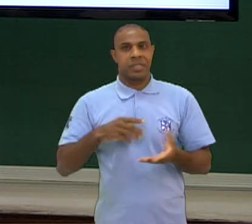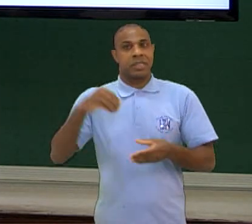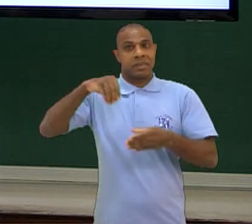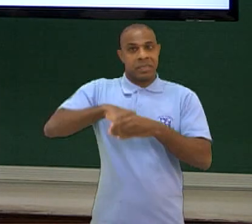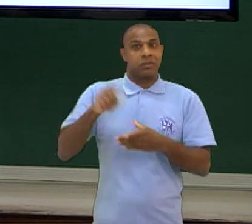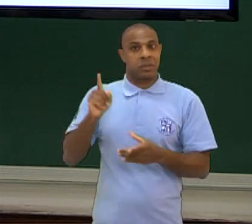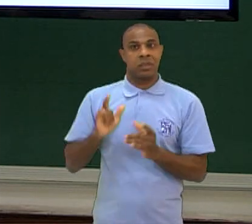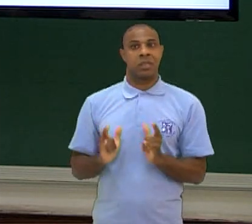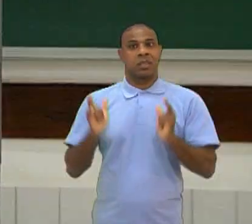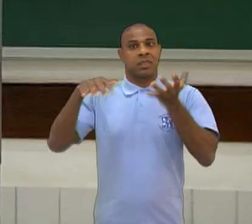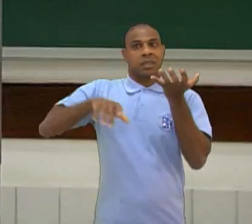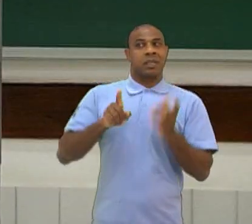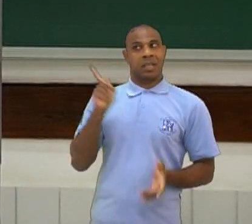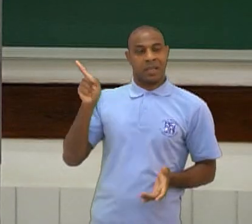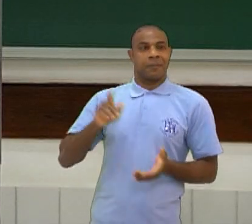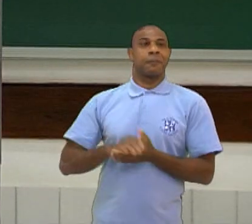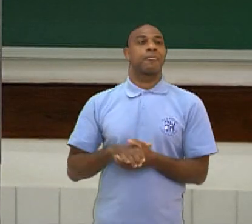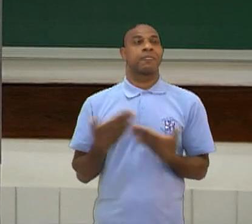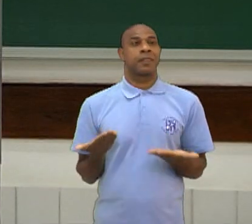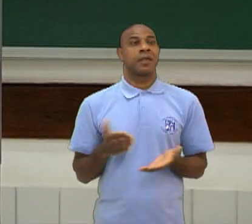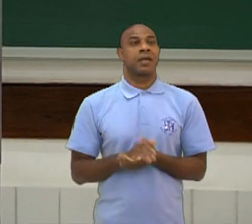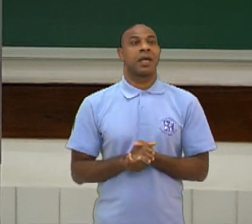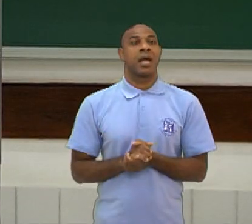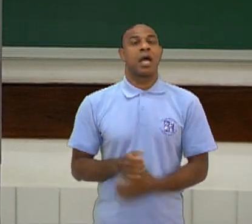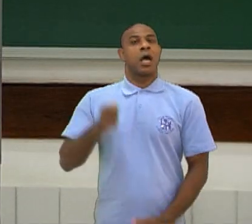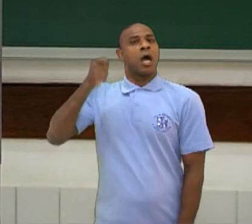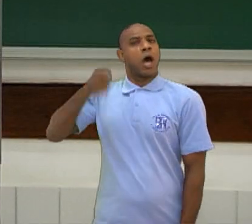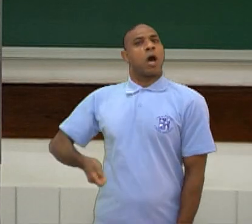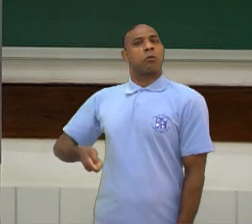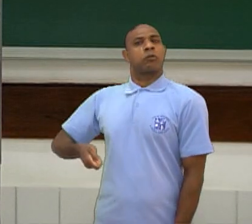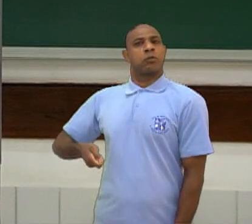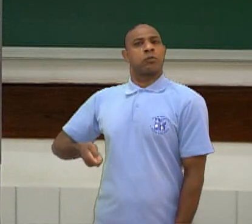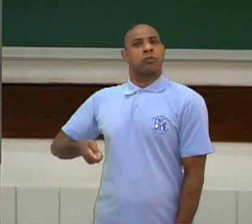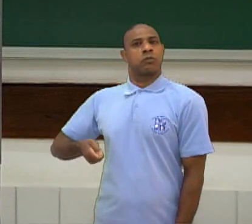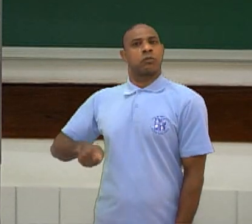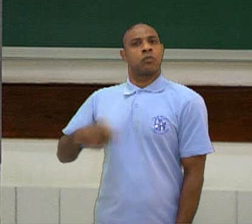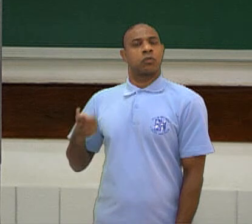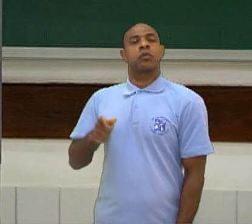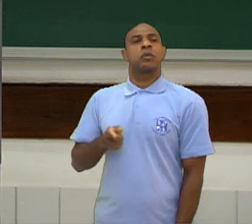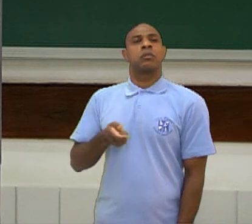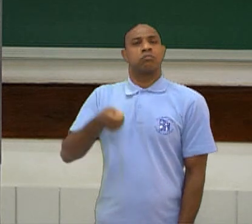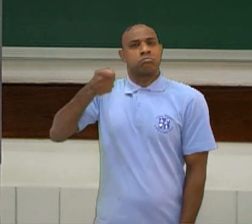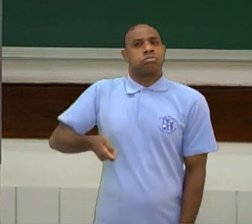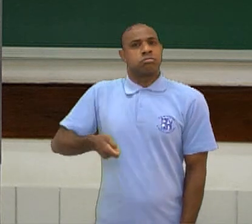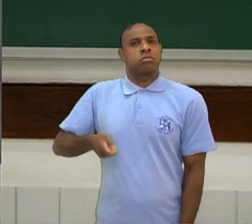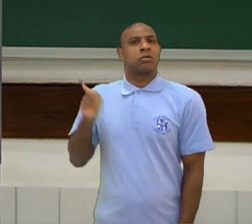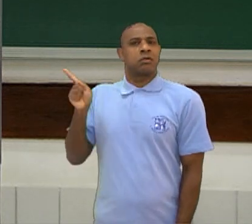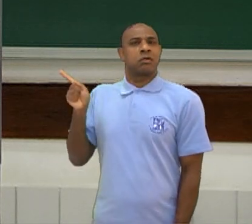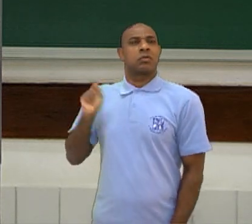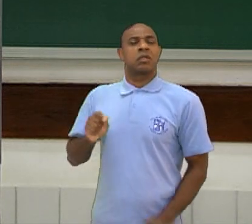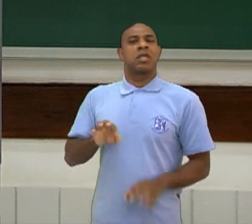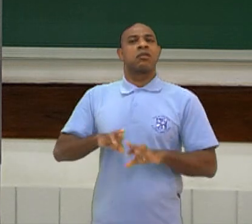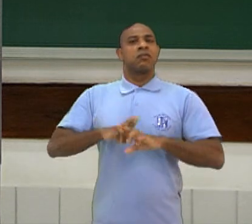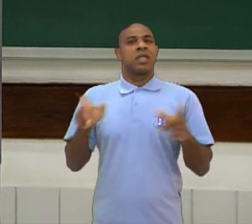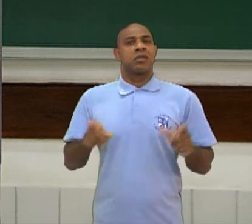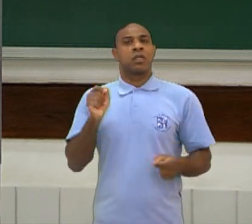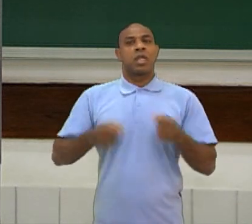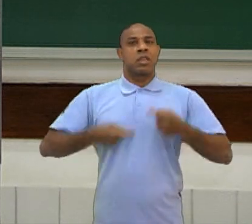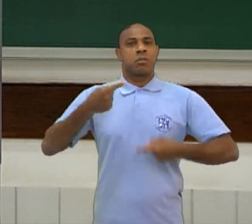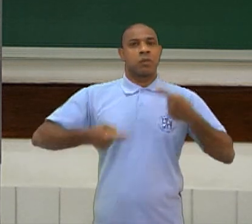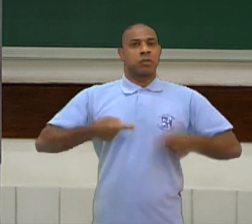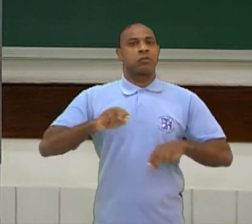Então, autoritarismo é um outro tipo de regime político que é diferente, que é distante da